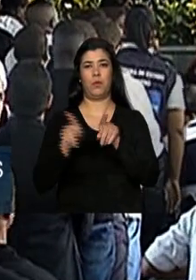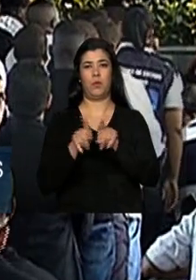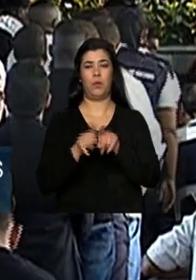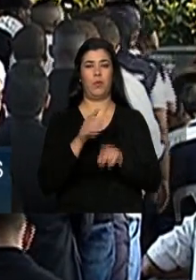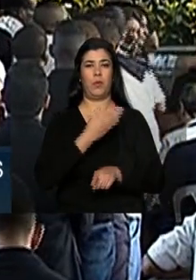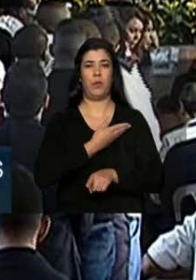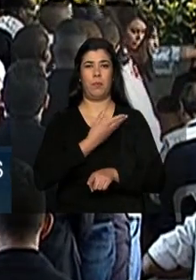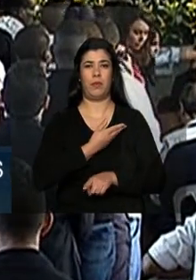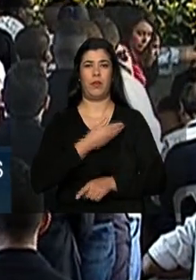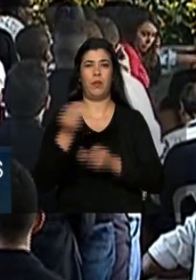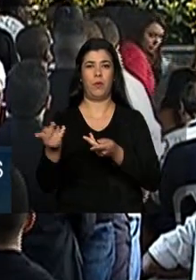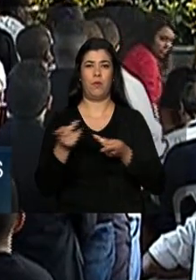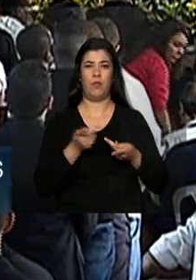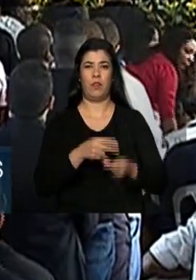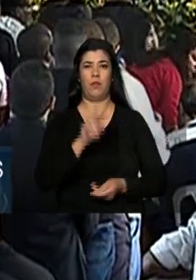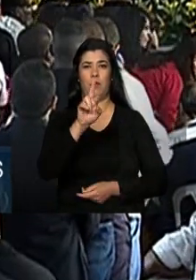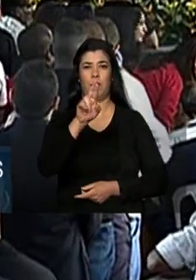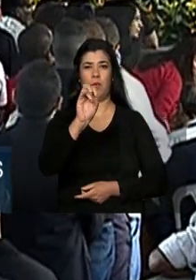Leiser,